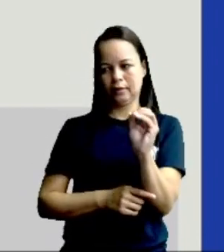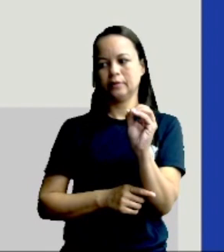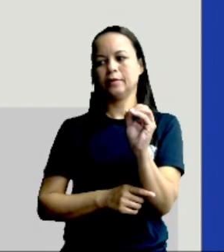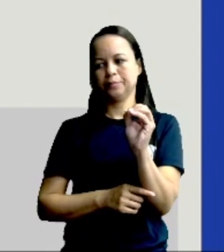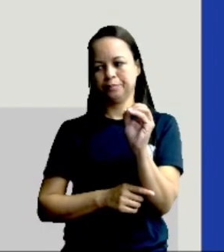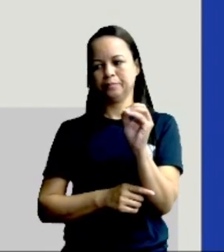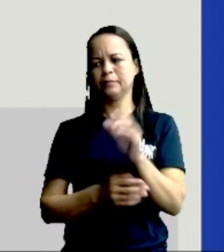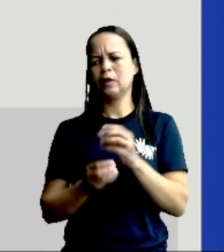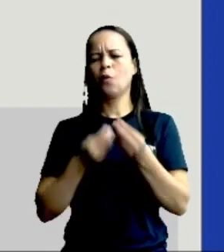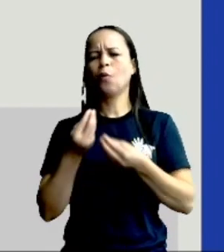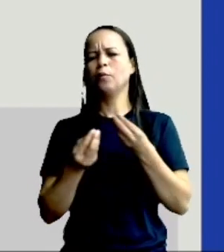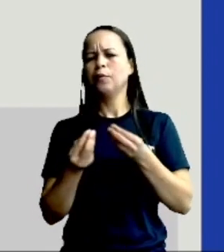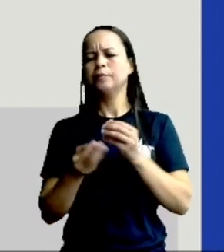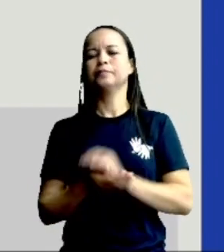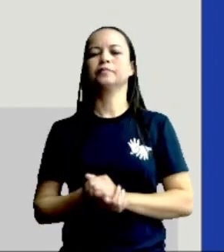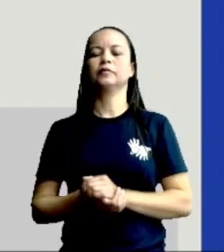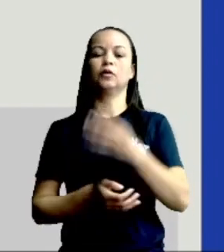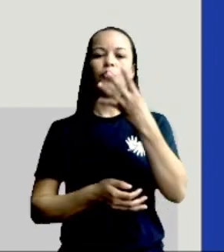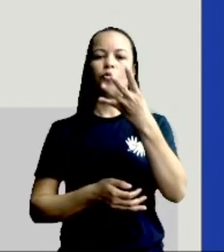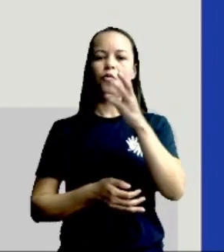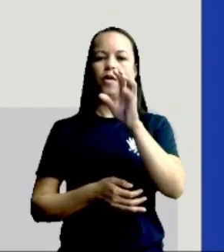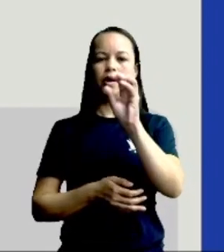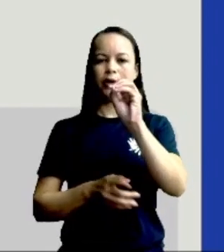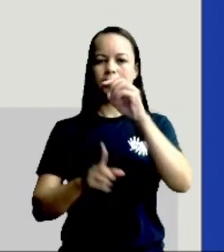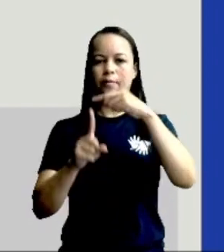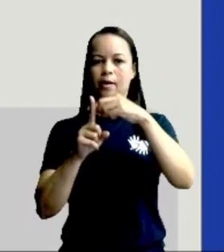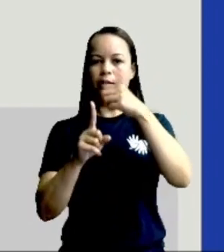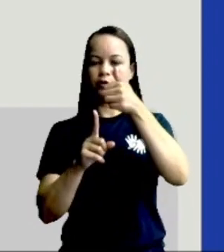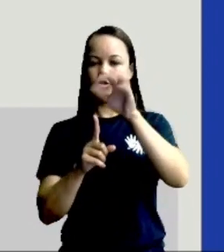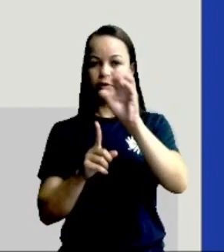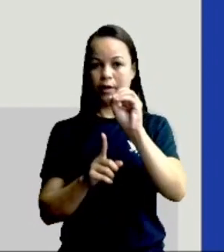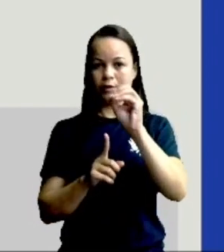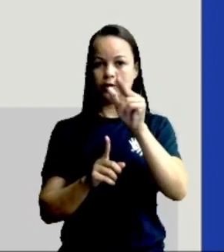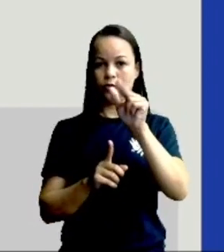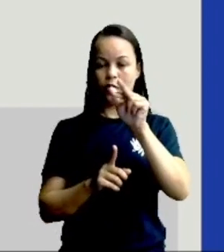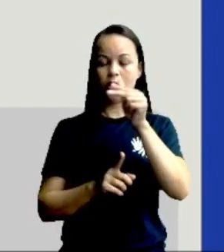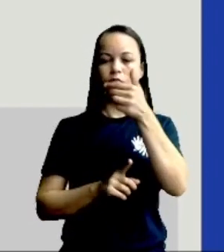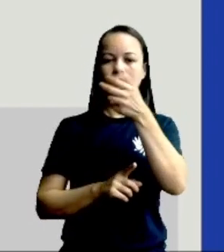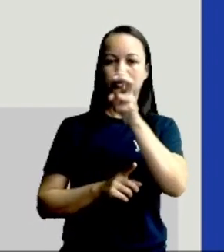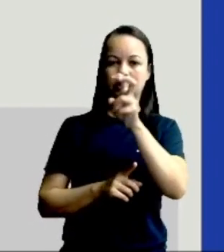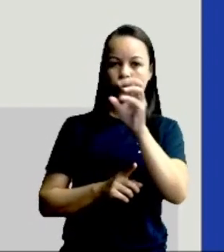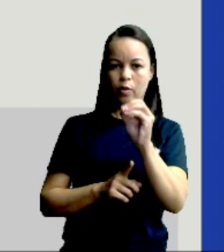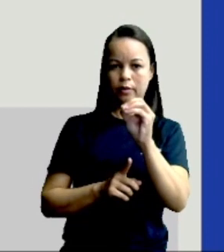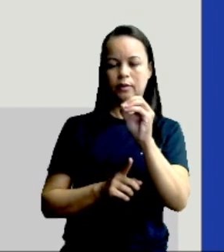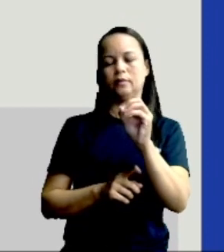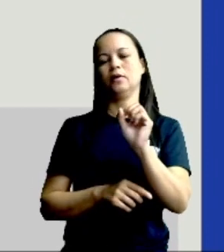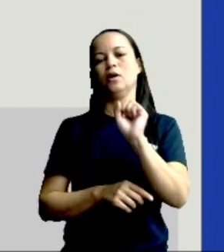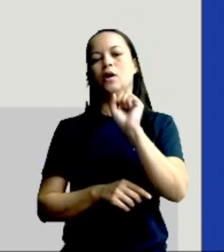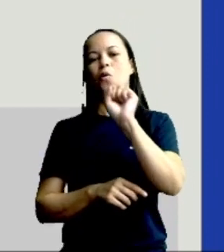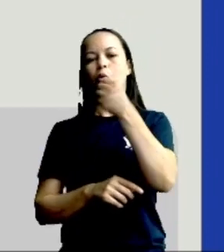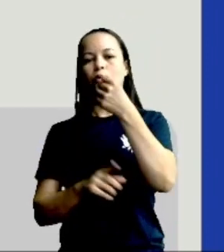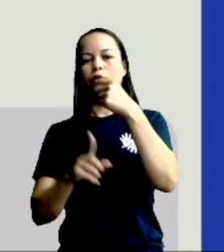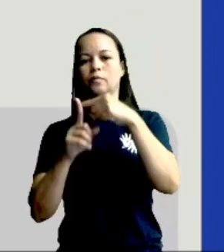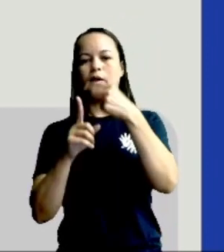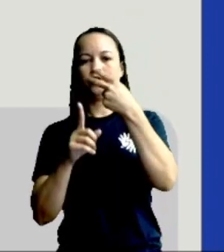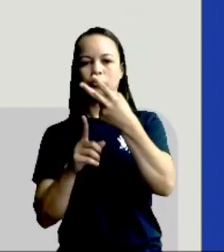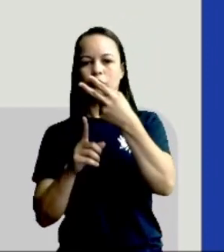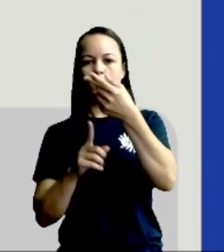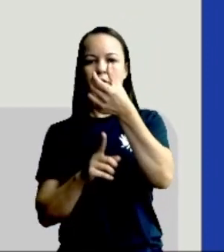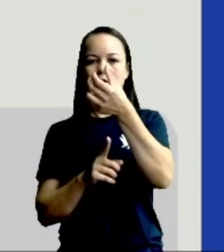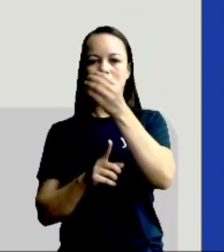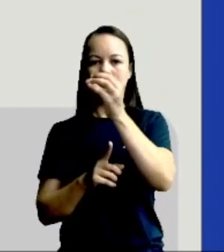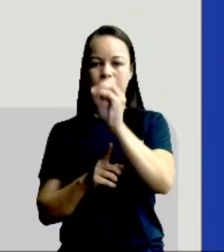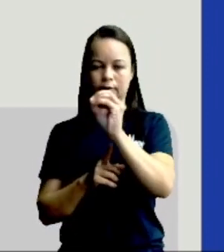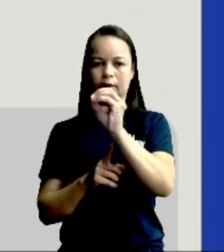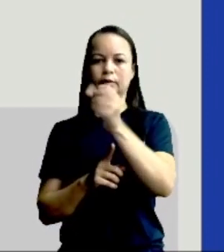aí. Como é que a gente vai somar? 40 mais 10, 50. 8 mais 2, 10, 60. Juntou,